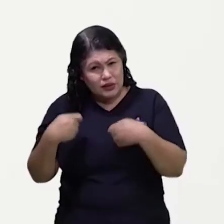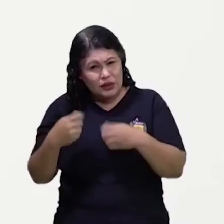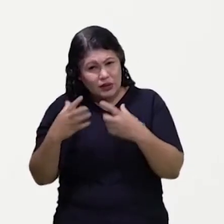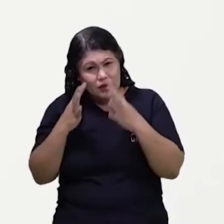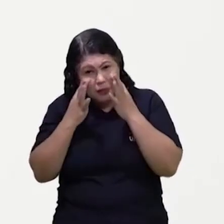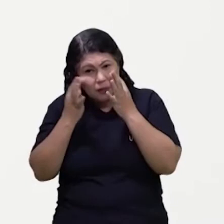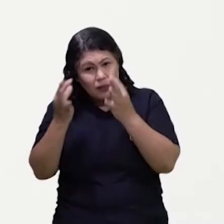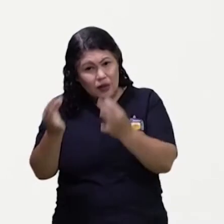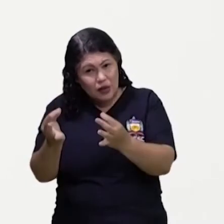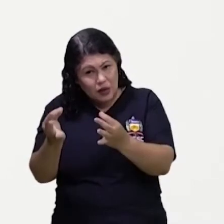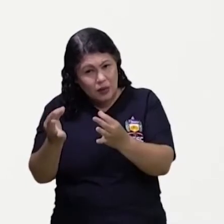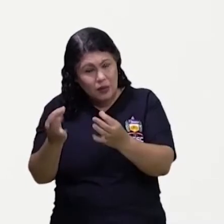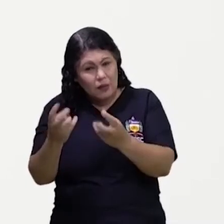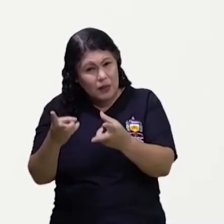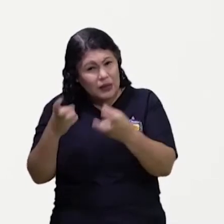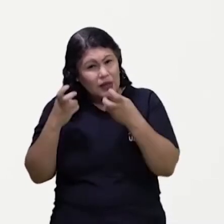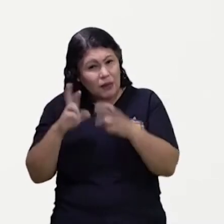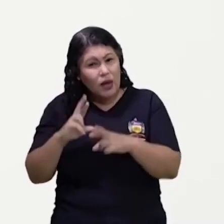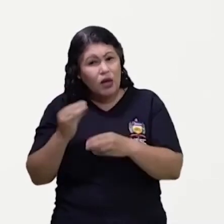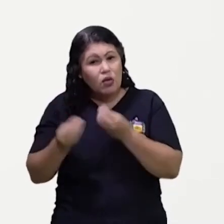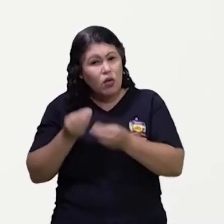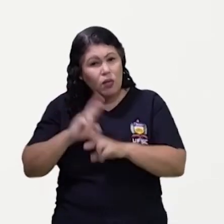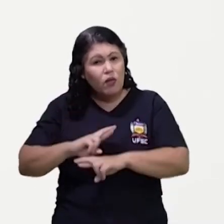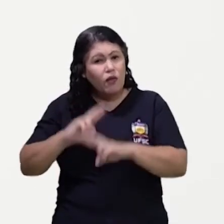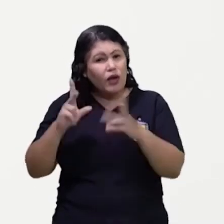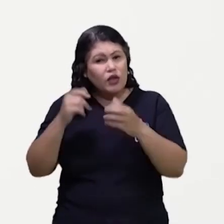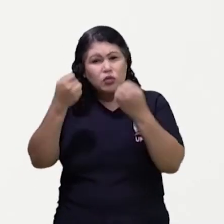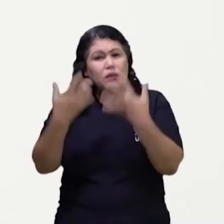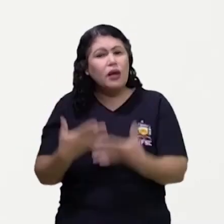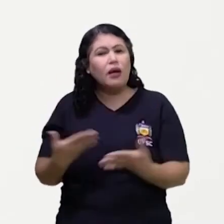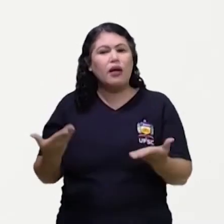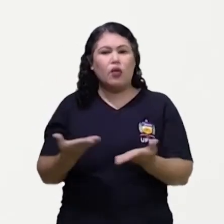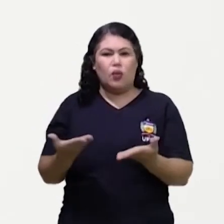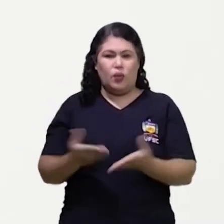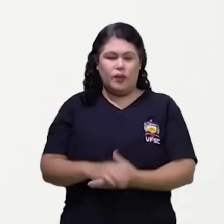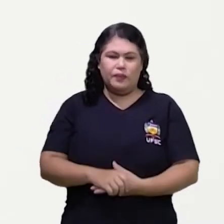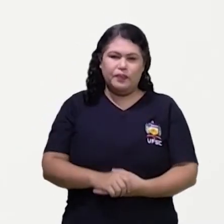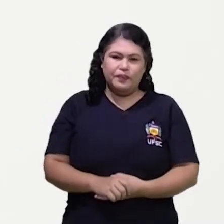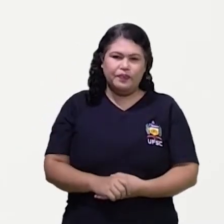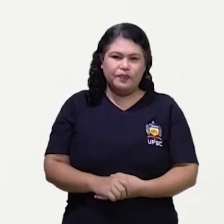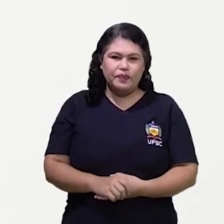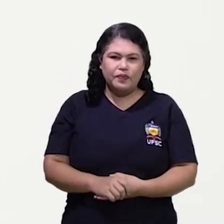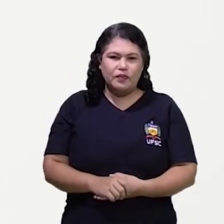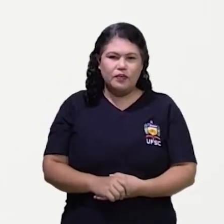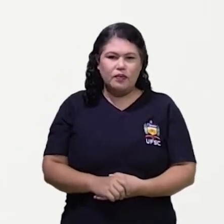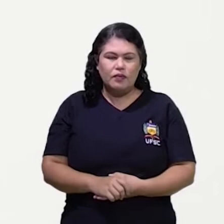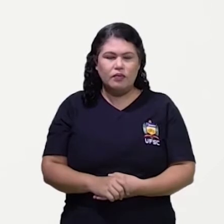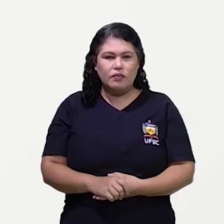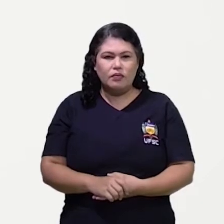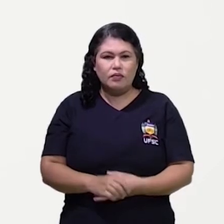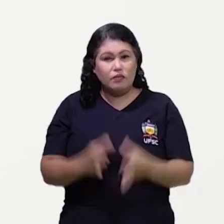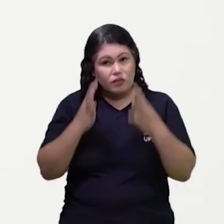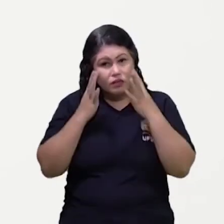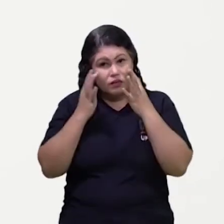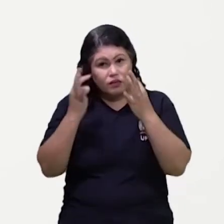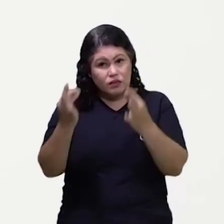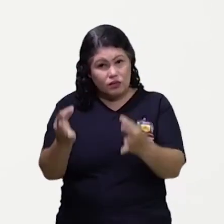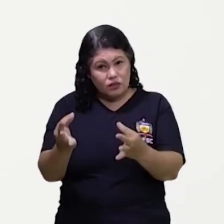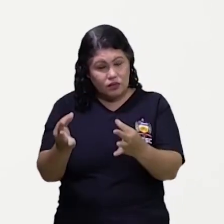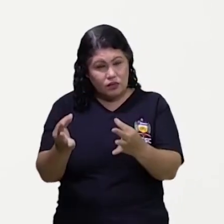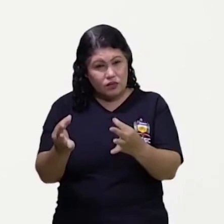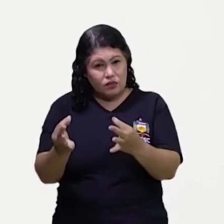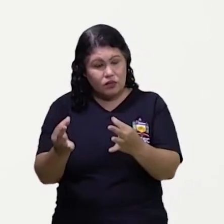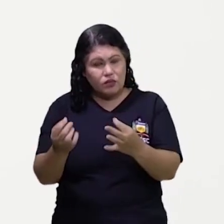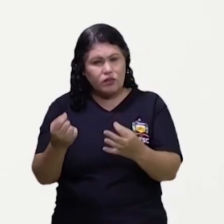visualizem, percebam a diferença. Deixa eu conversar com vocês sobre isso. Vamos lá. Preste atenção.